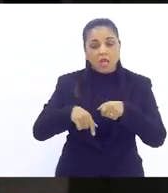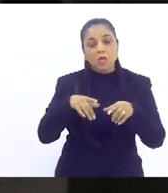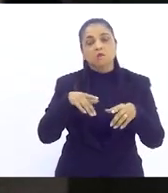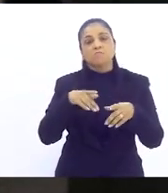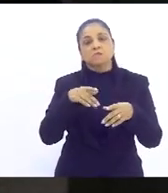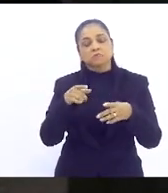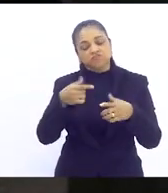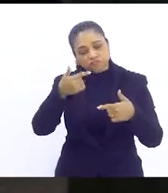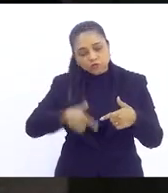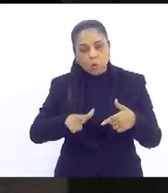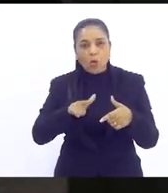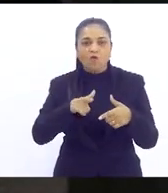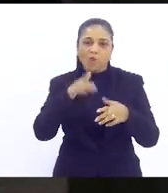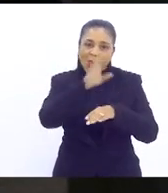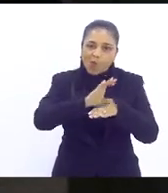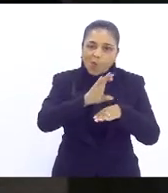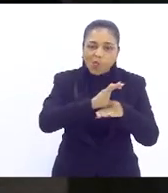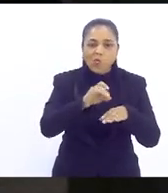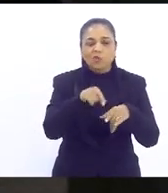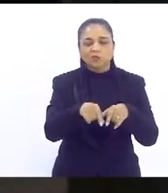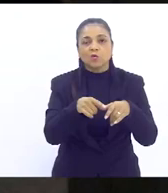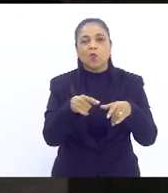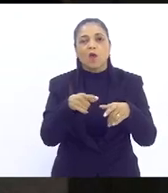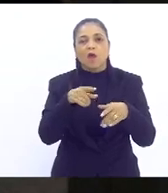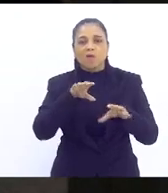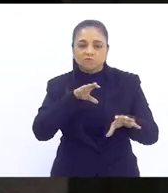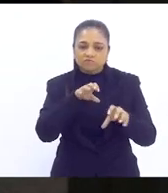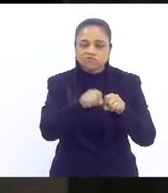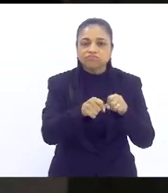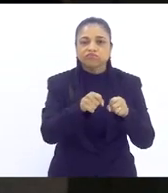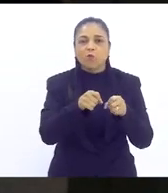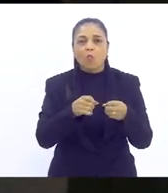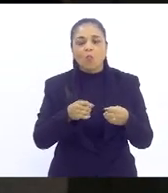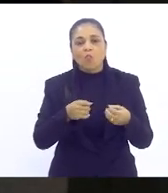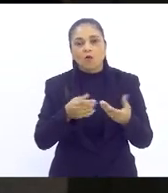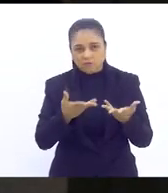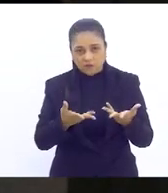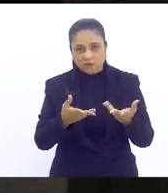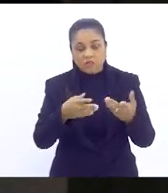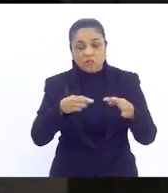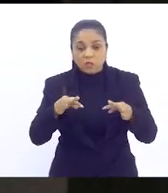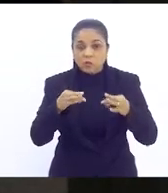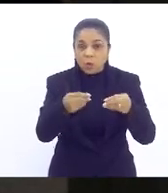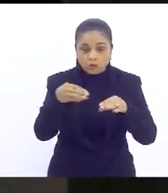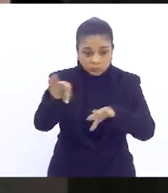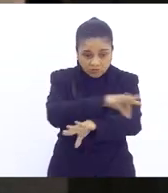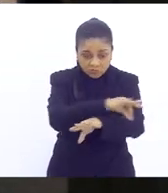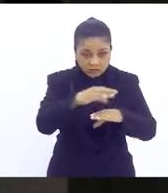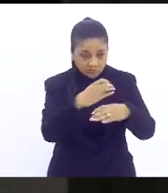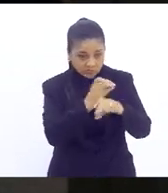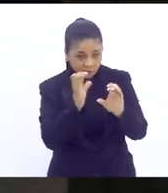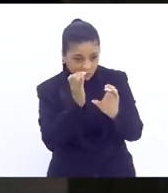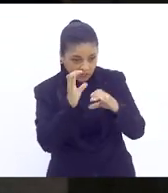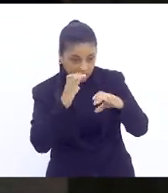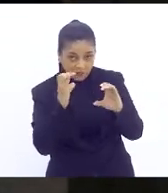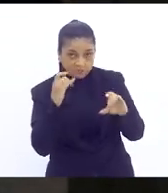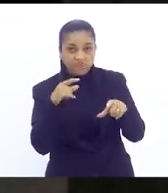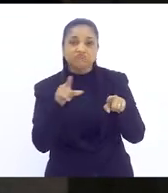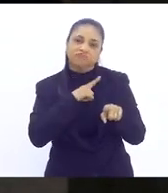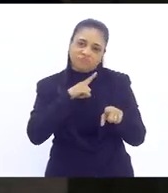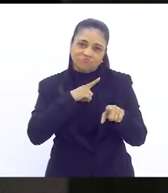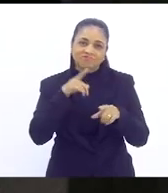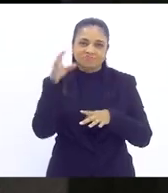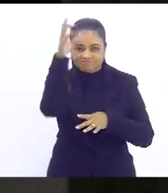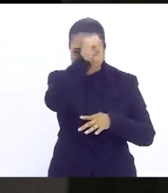com o tempo todos os engenheiros do Instituto teriam praticamente conhecimento de todas as atividades